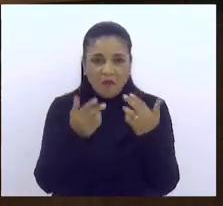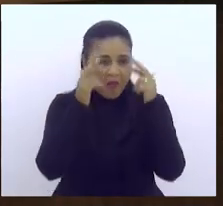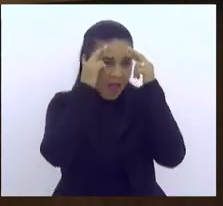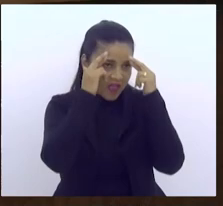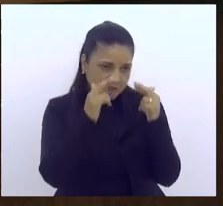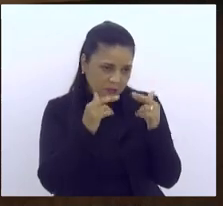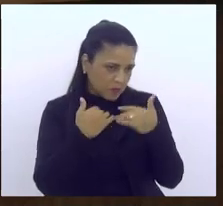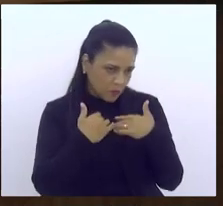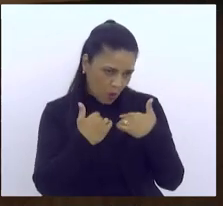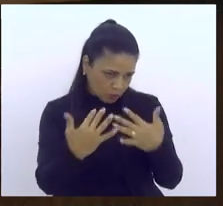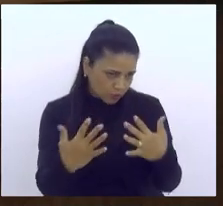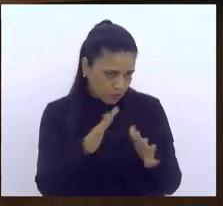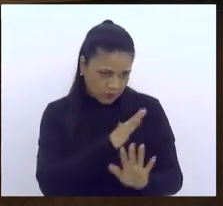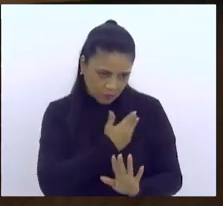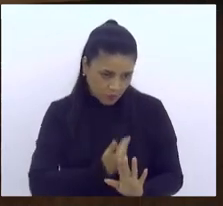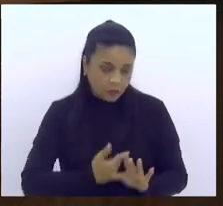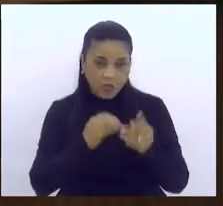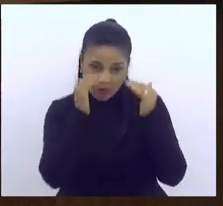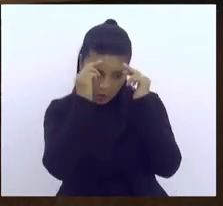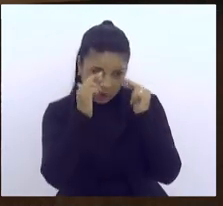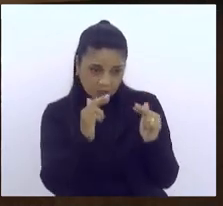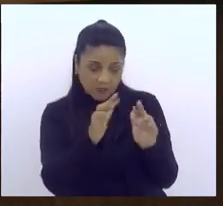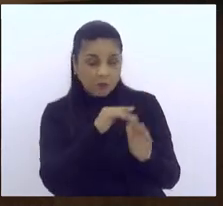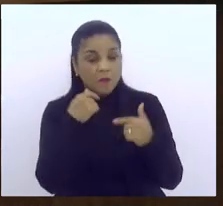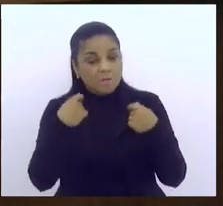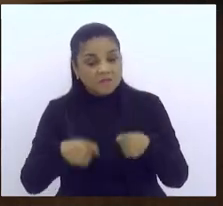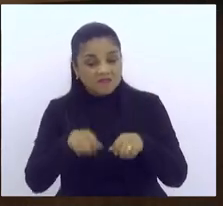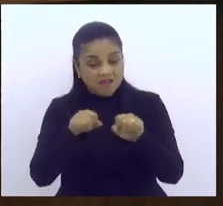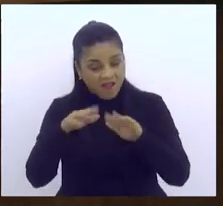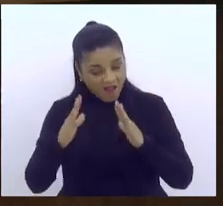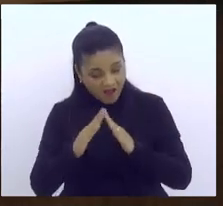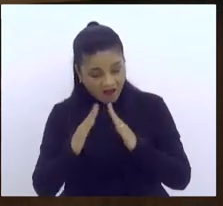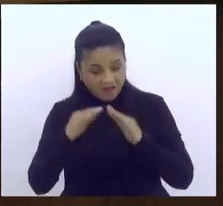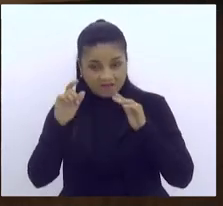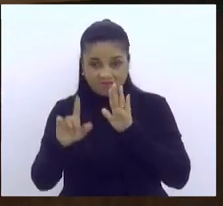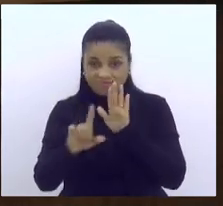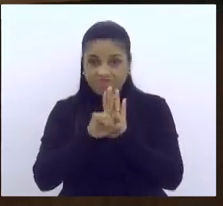audiência pública, mas tem que ser instalada nessa casa, senhor presidente, é